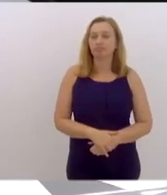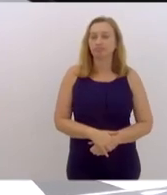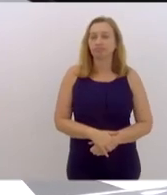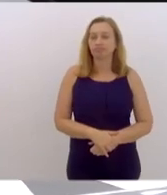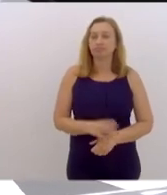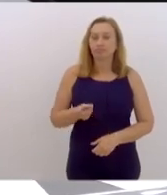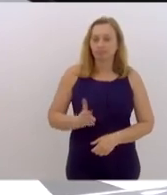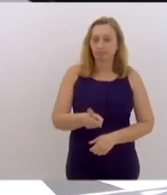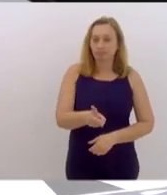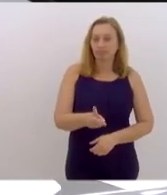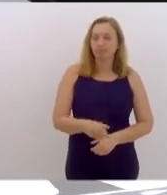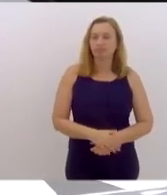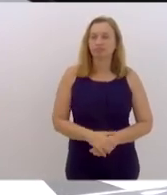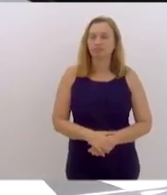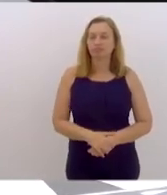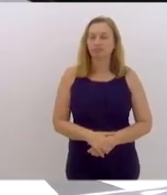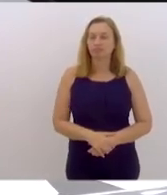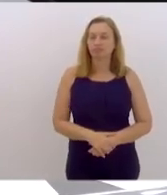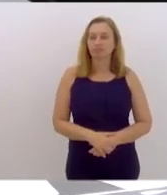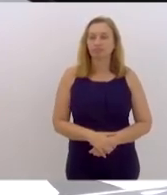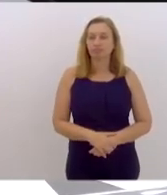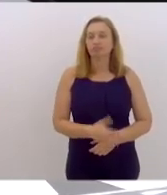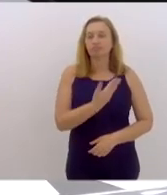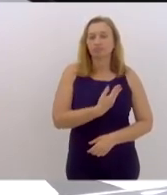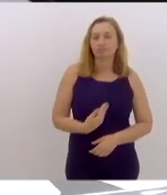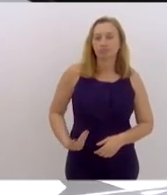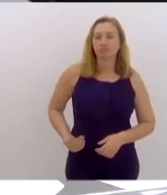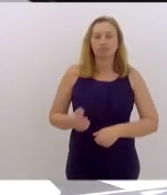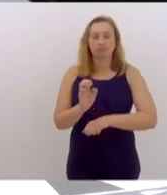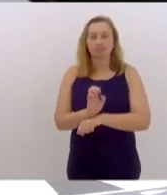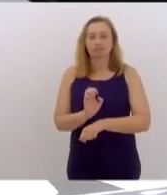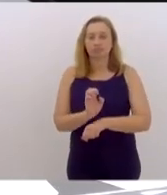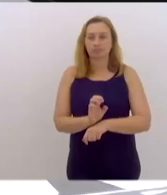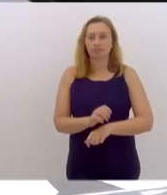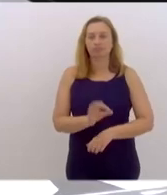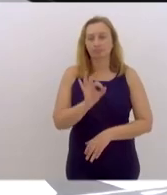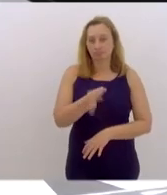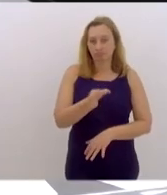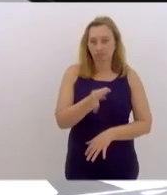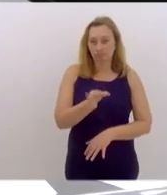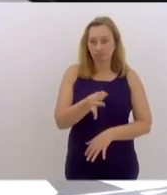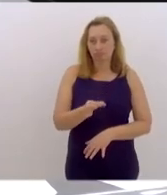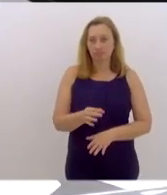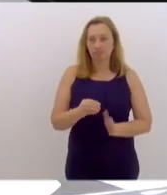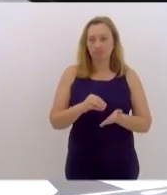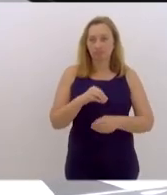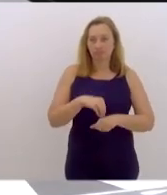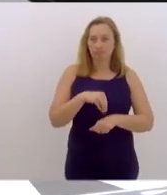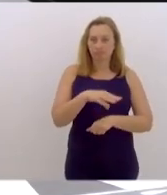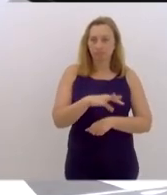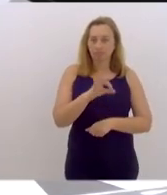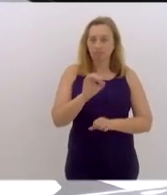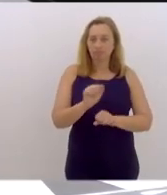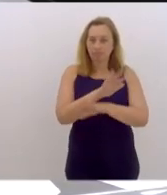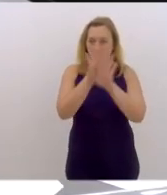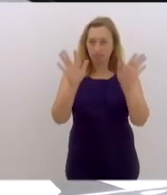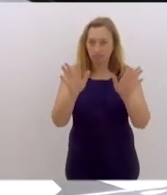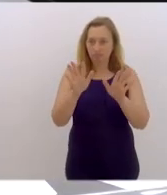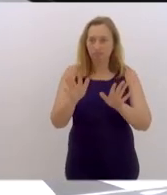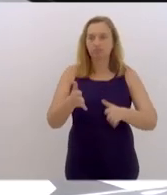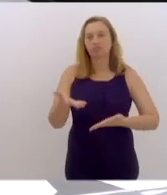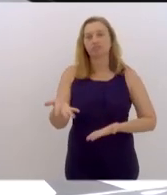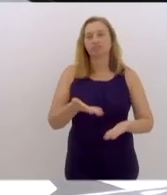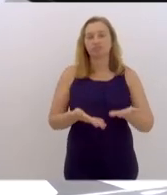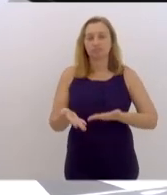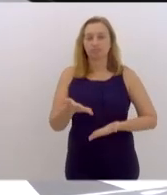e continuando é considera que a gente comendo ações para o governo do estado estão corretas e destaco uma que deixei claro nas minhas